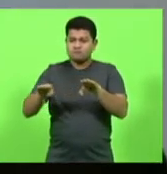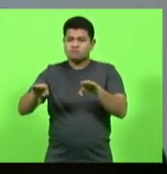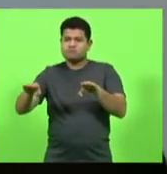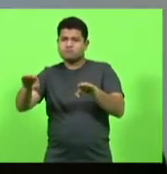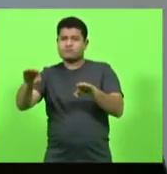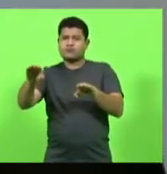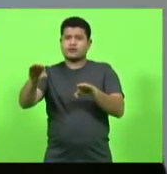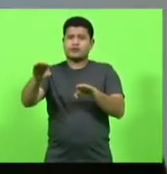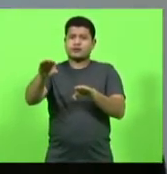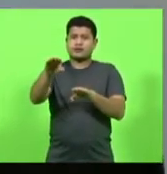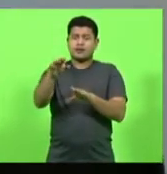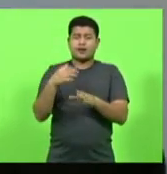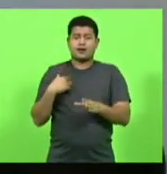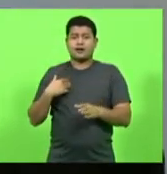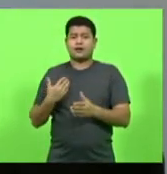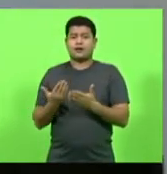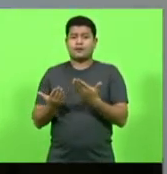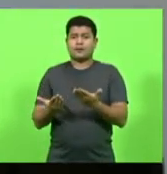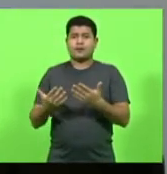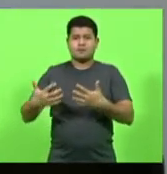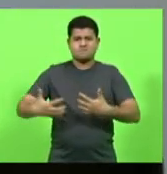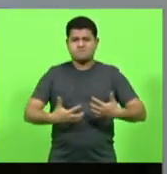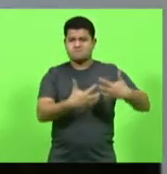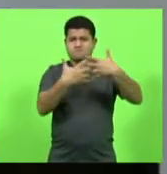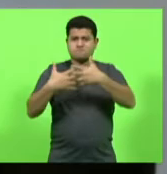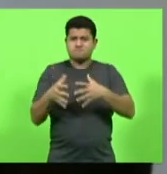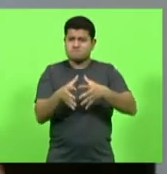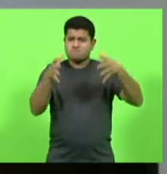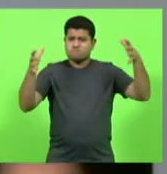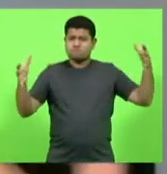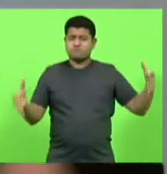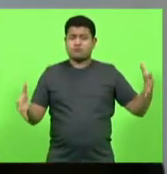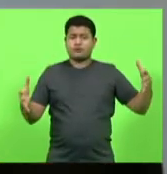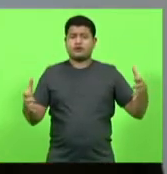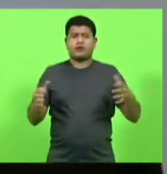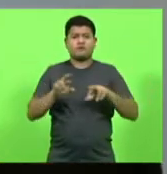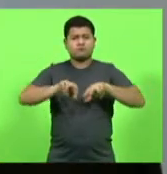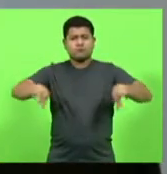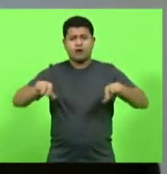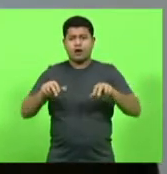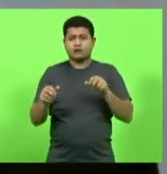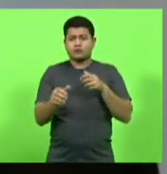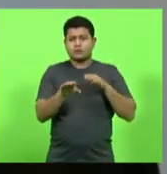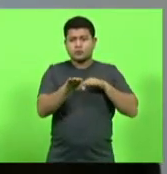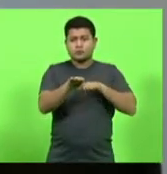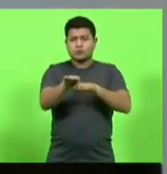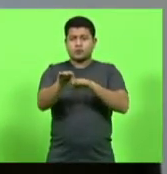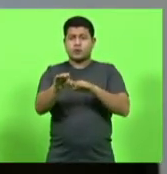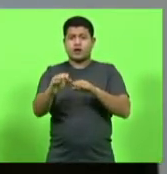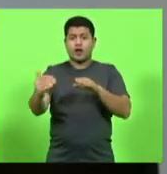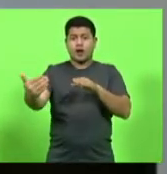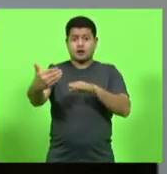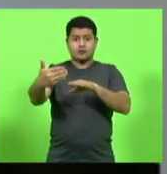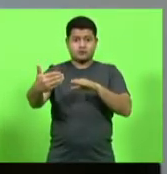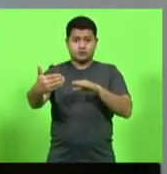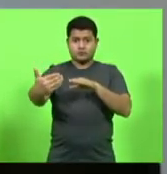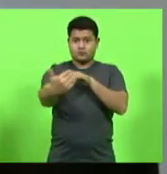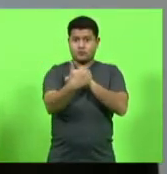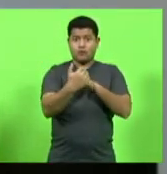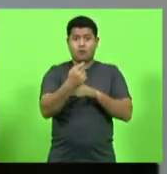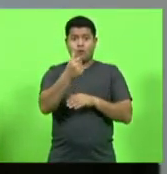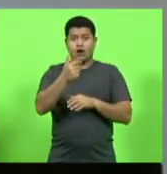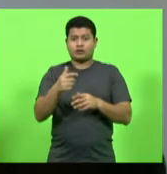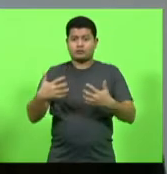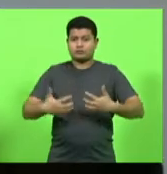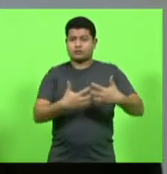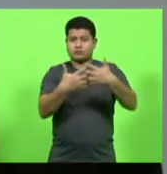uma Julieta, aqueles caminhões grandes, e estava vindo vários outros carros no sentido contrário. E aquele caminhão, que